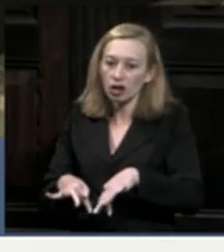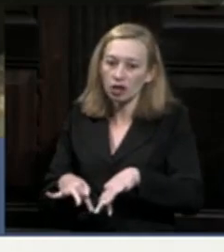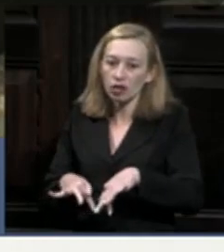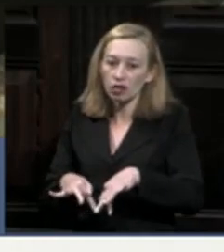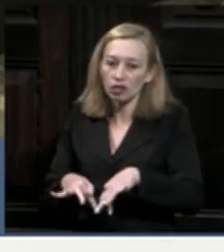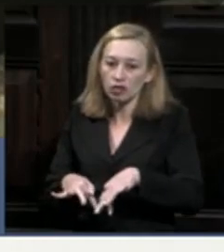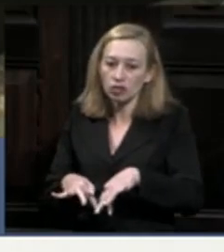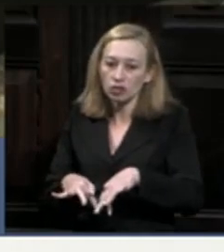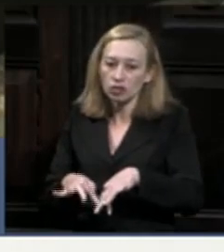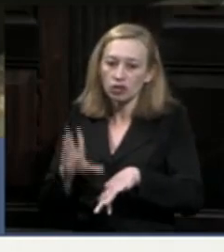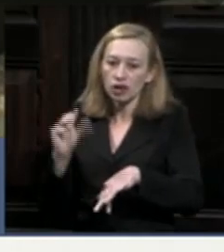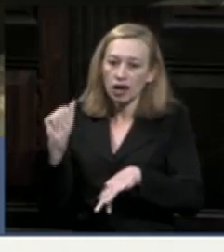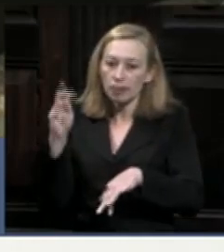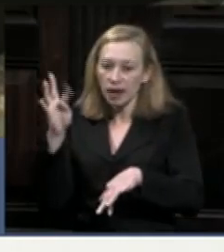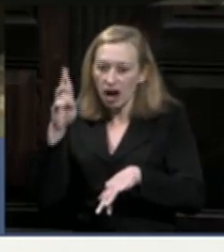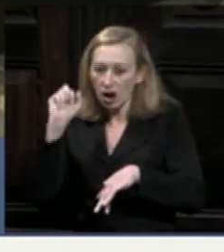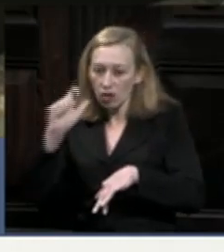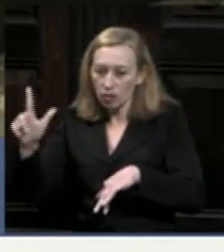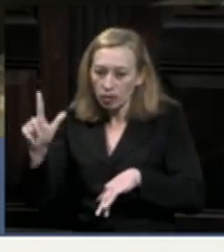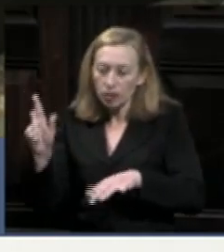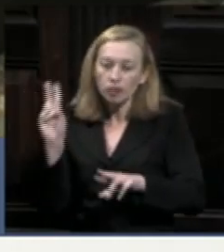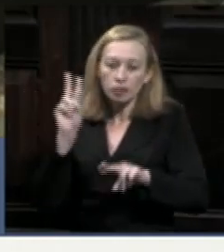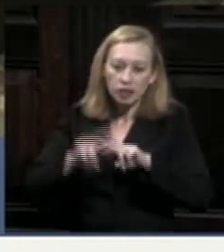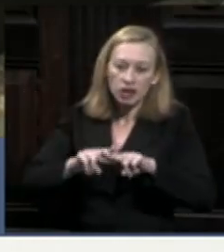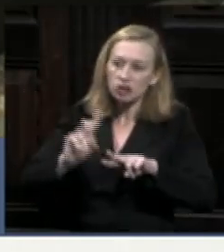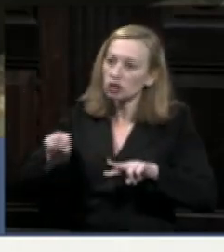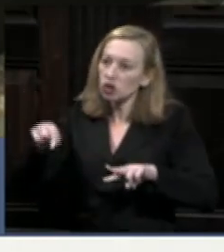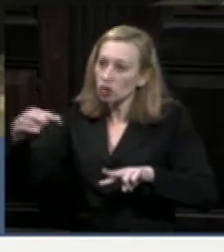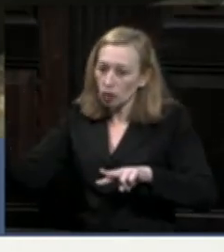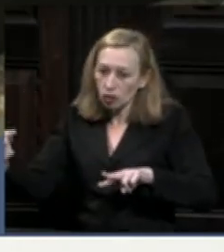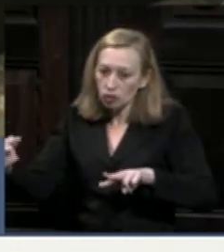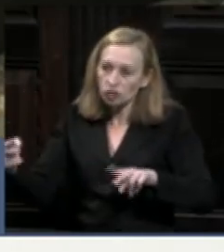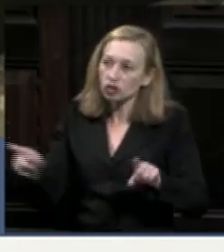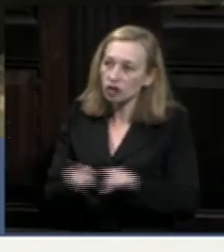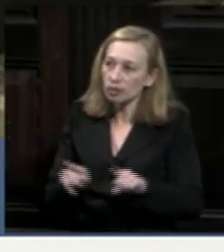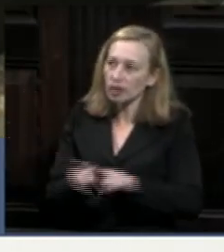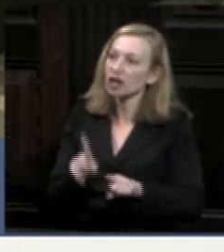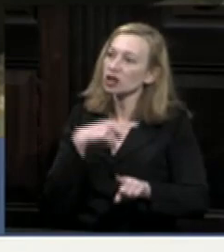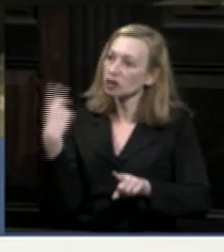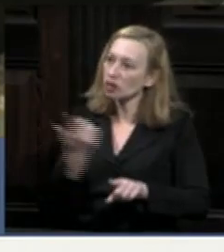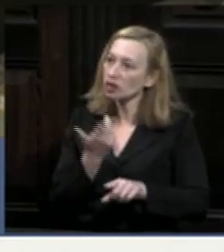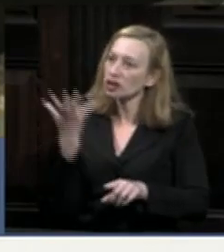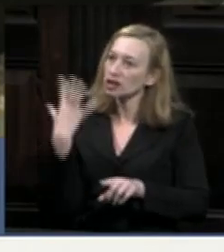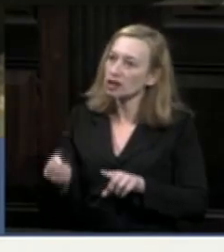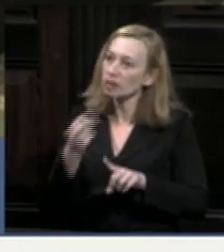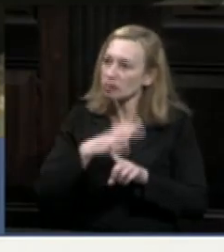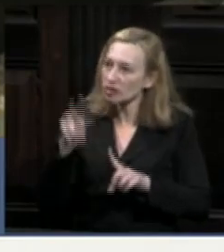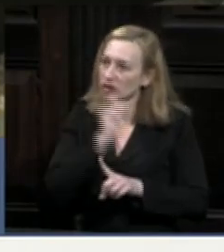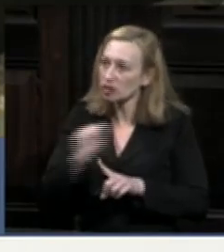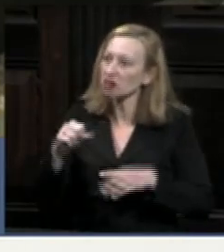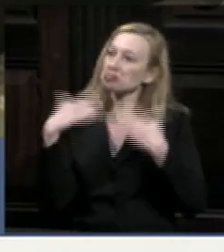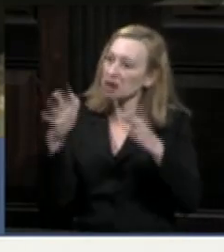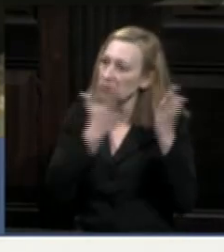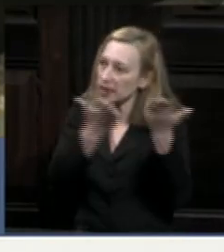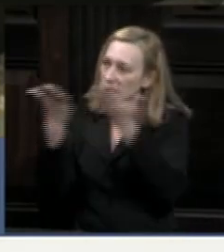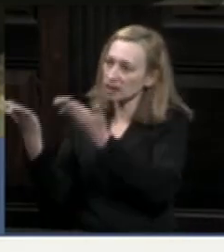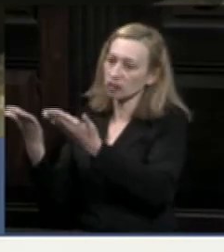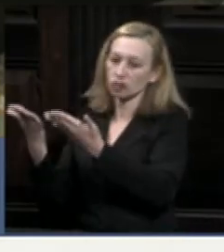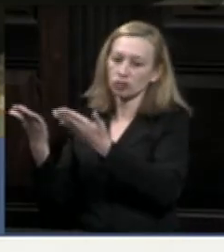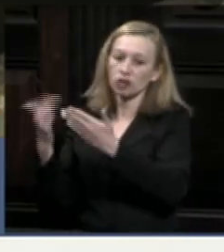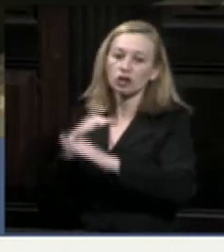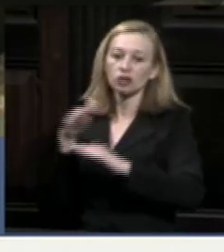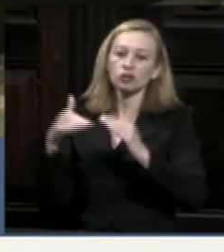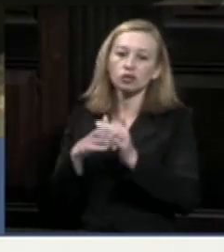o atual governador provavelmente se dirigir ao mesmo destino a gente tem uma vitória tão importante no restante parabéns a todos e todos por